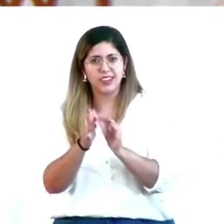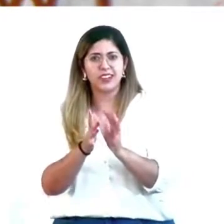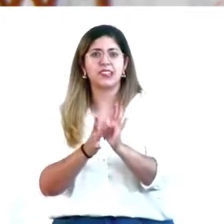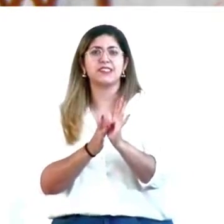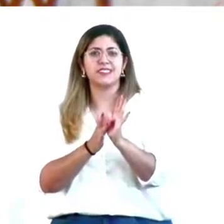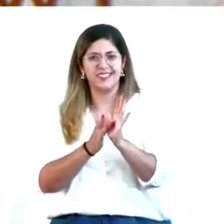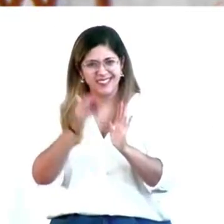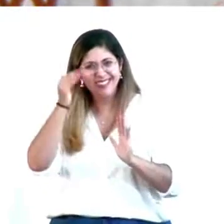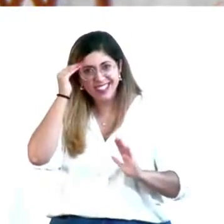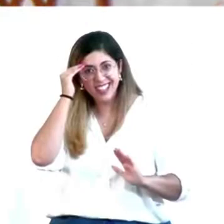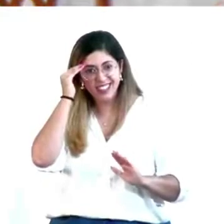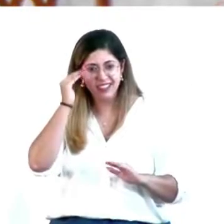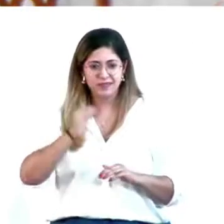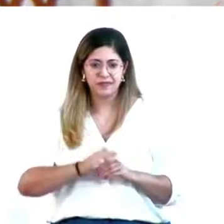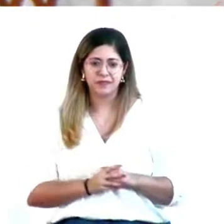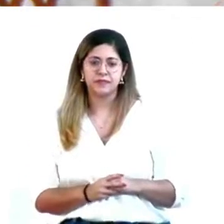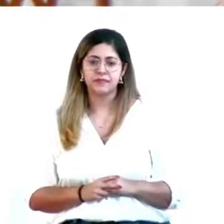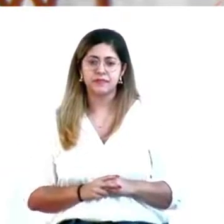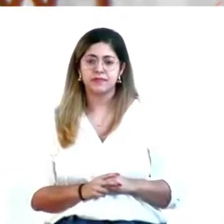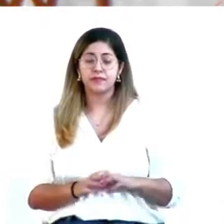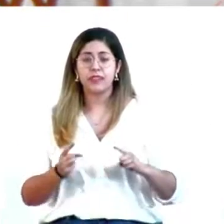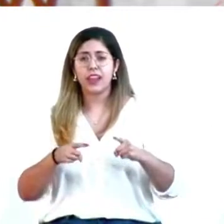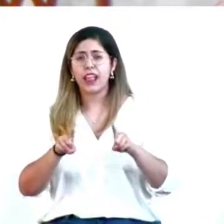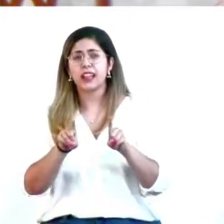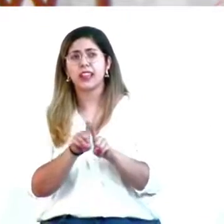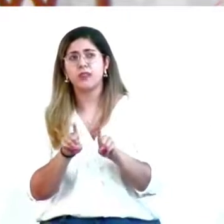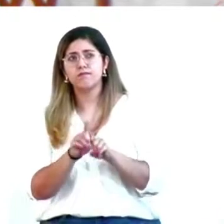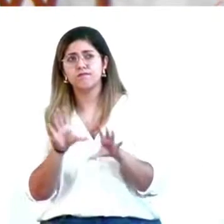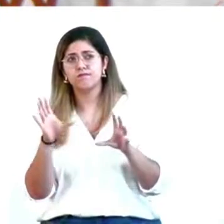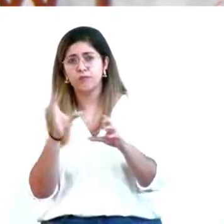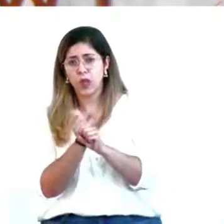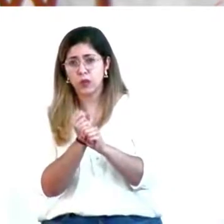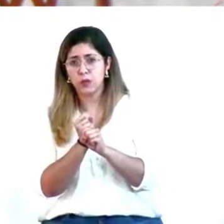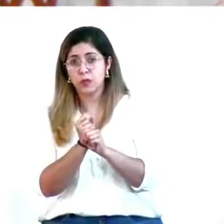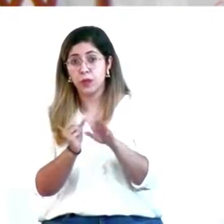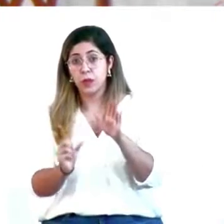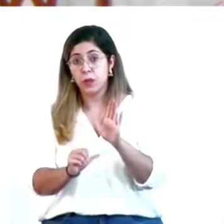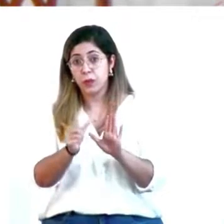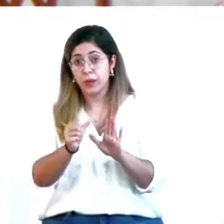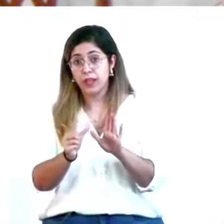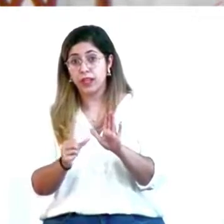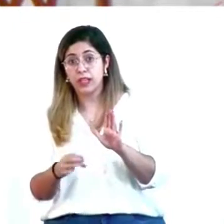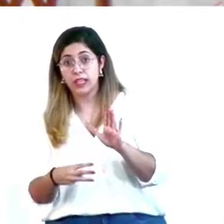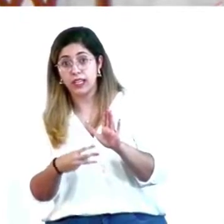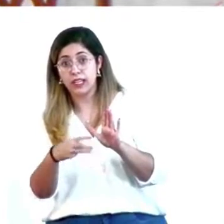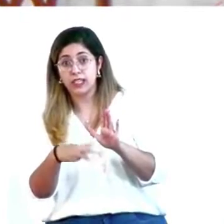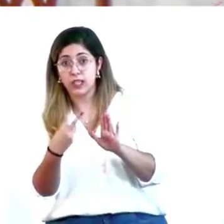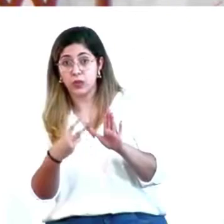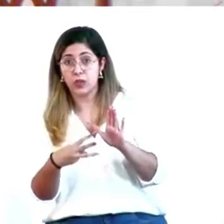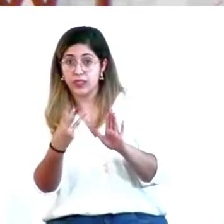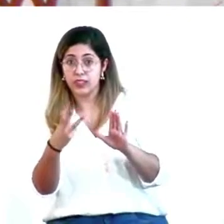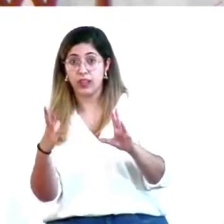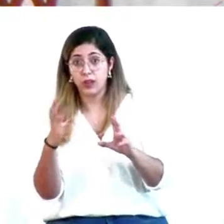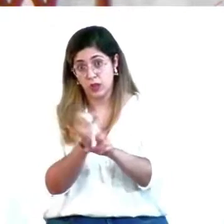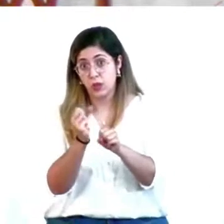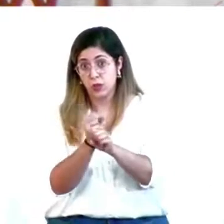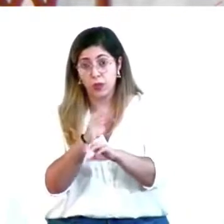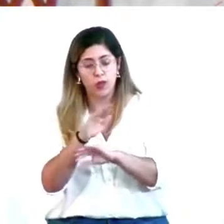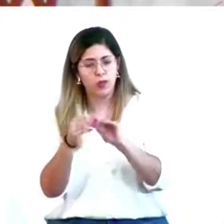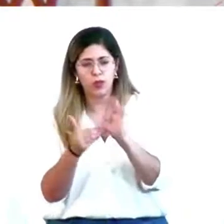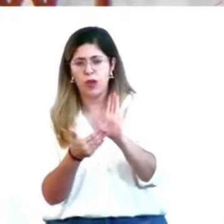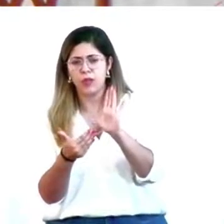de Deus. Então ele fecha o primeiro capítulo e até o terceiro capítulo trazendo toda a